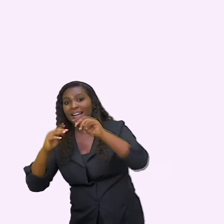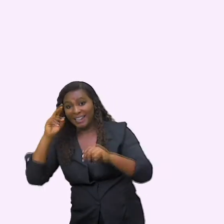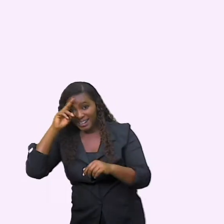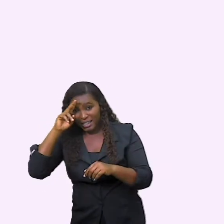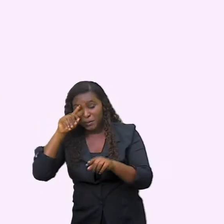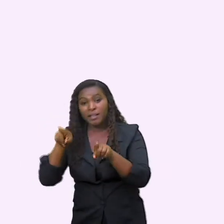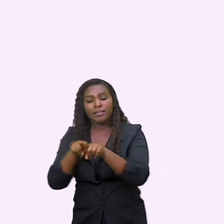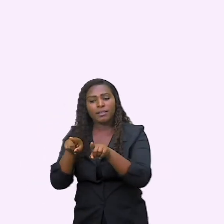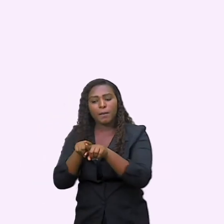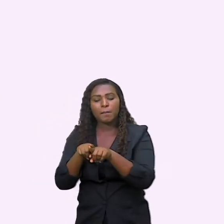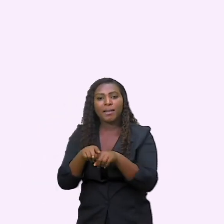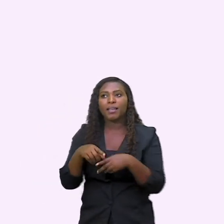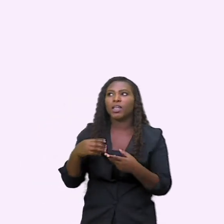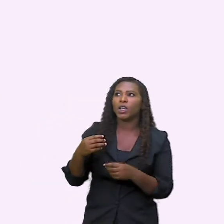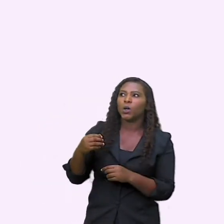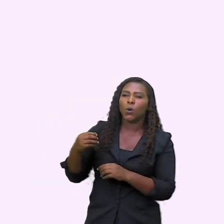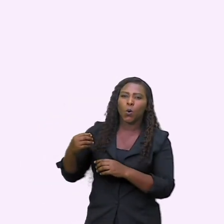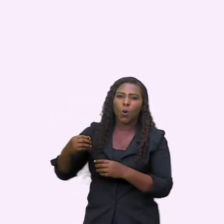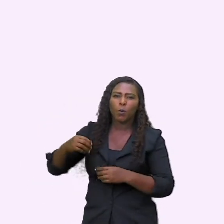Basicamente,